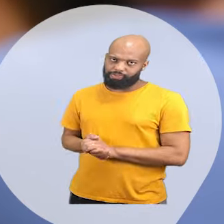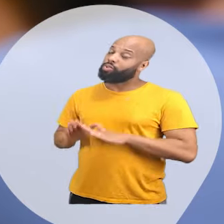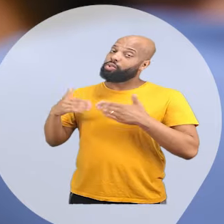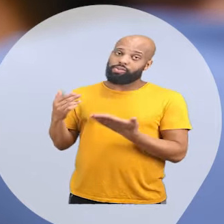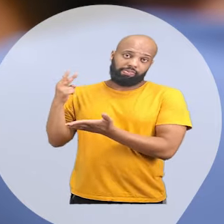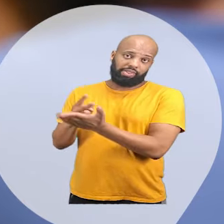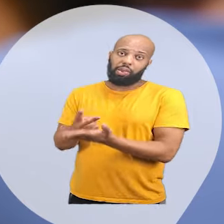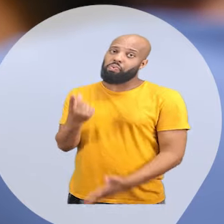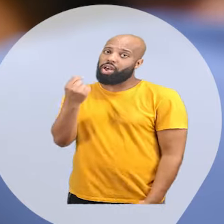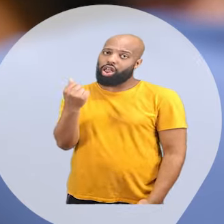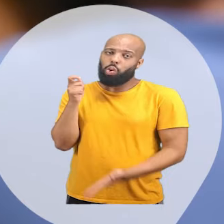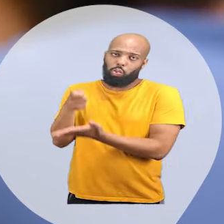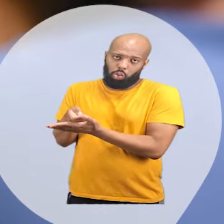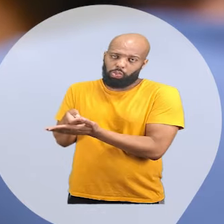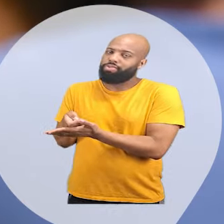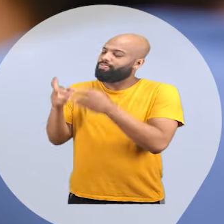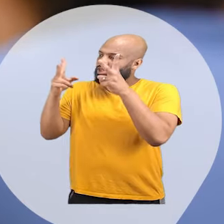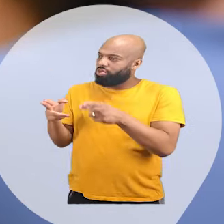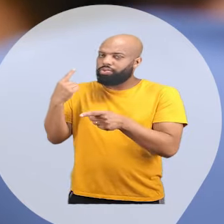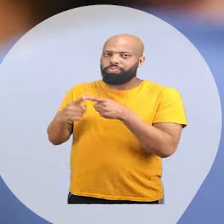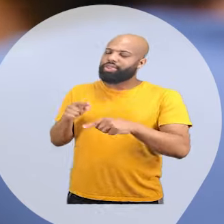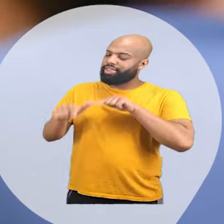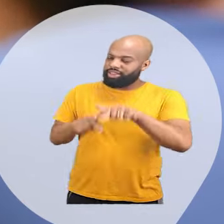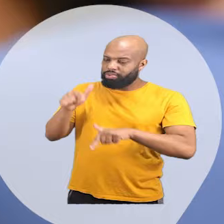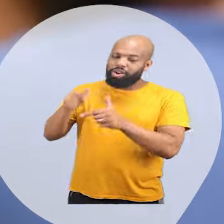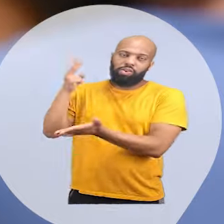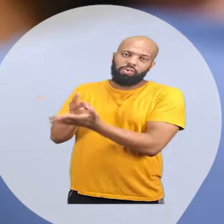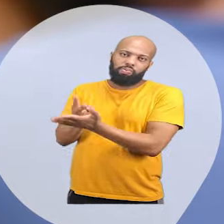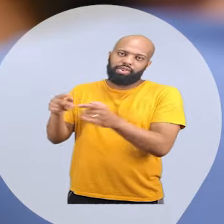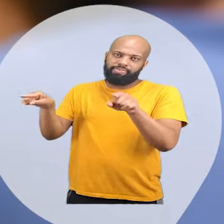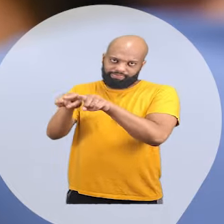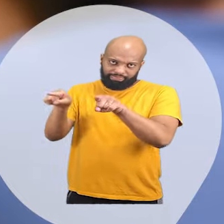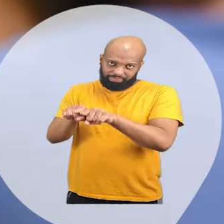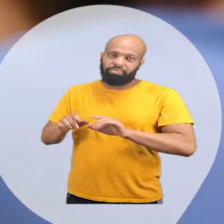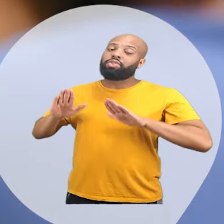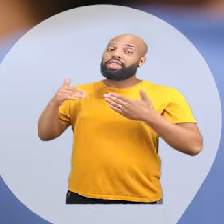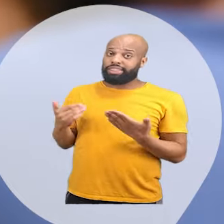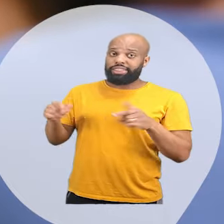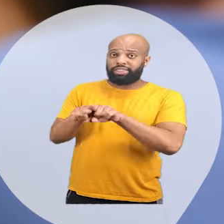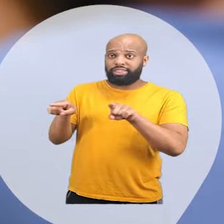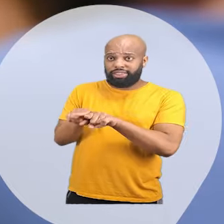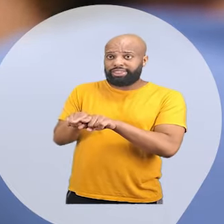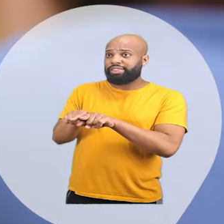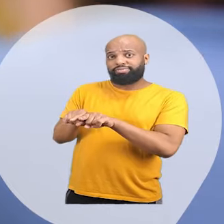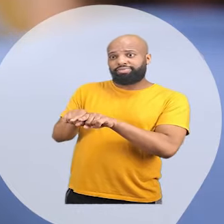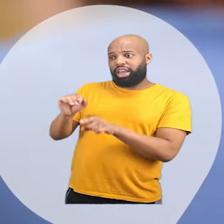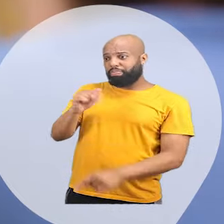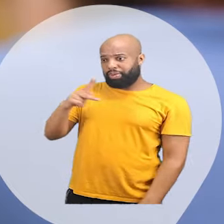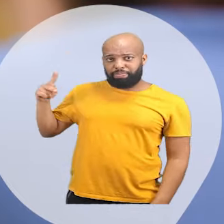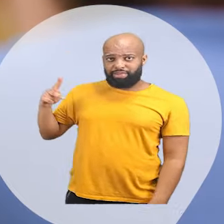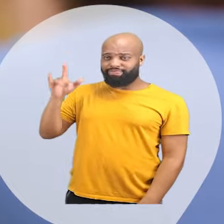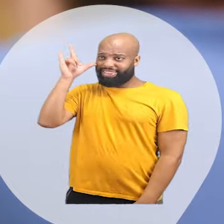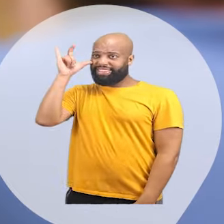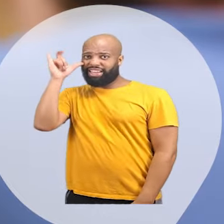então o preço Ele é o único porque o trabalho é o mesmo né e a plataforma é a